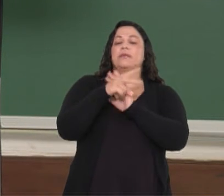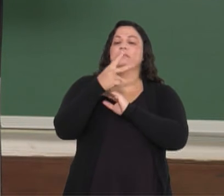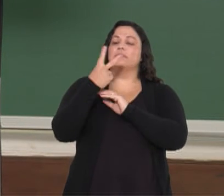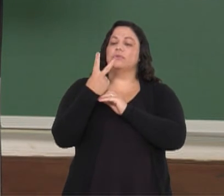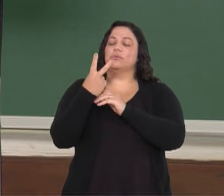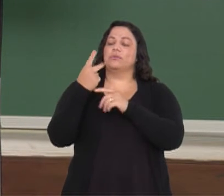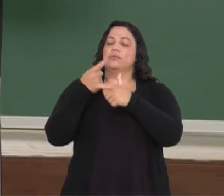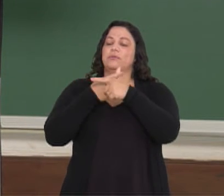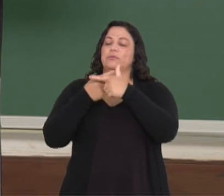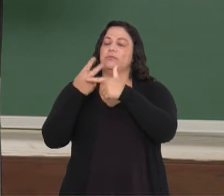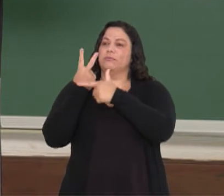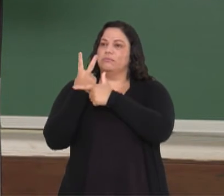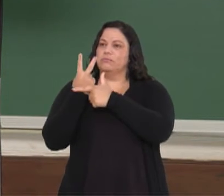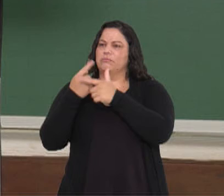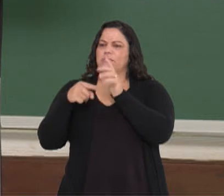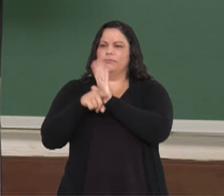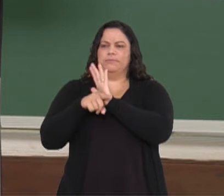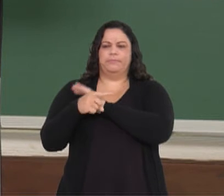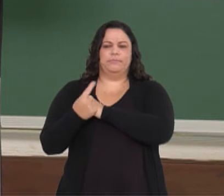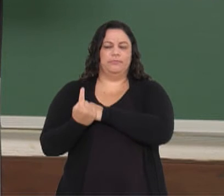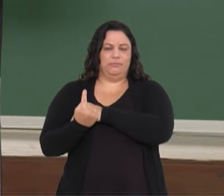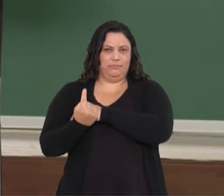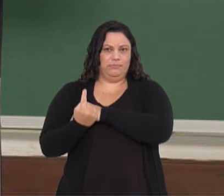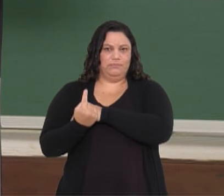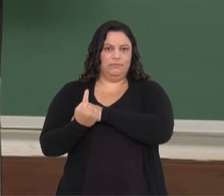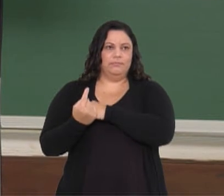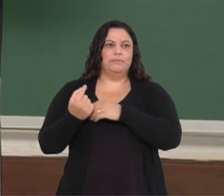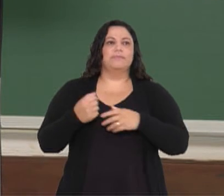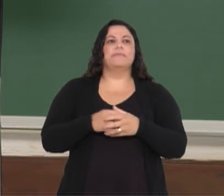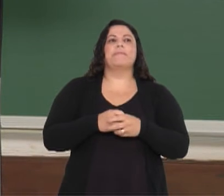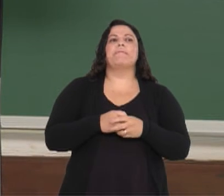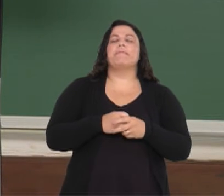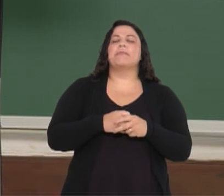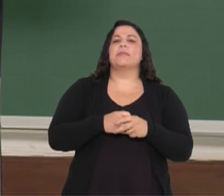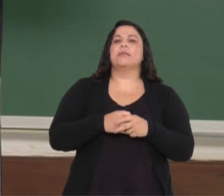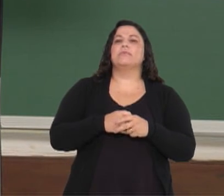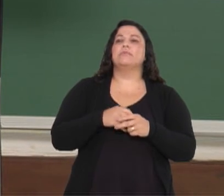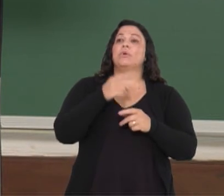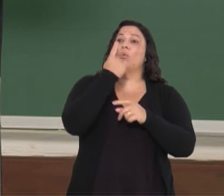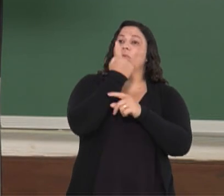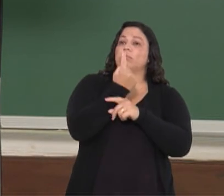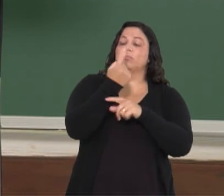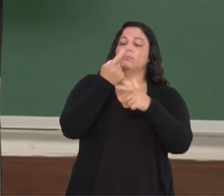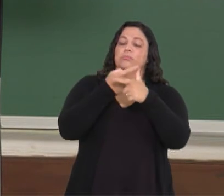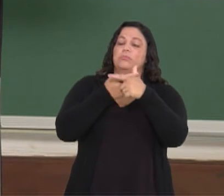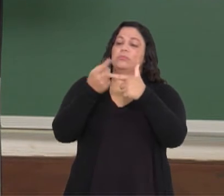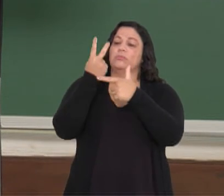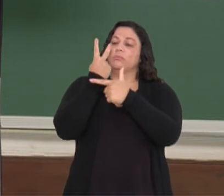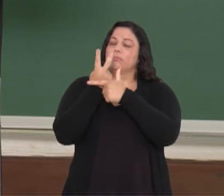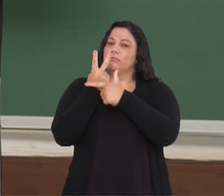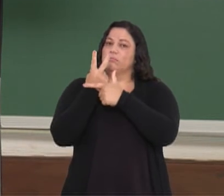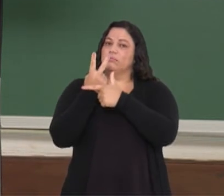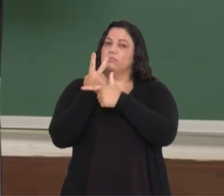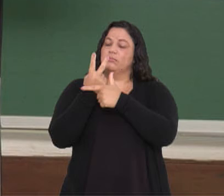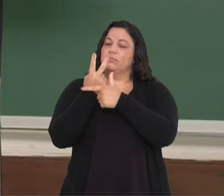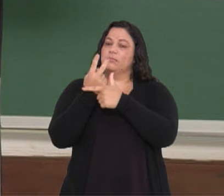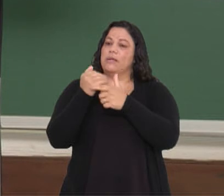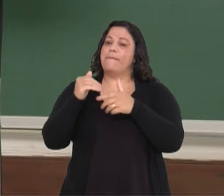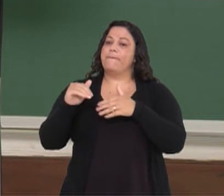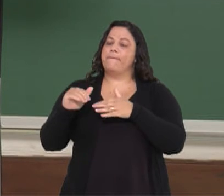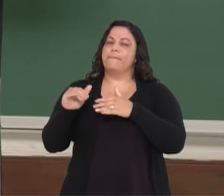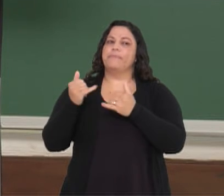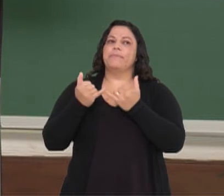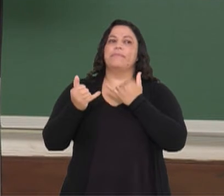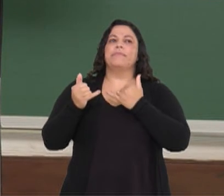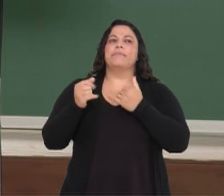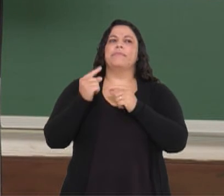por 2, menos 1. Ó, 1 aqui. Terceiro valor, 1 dividido por 2, meio. Então, a